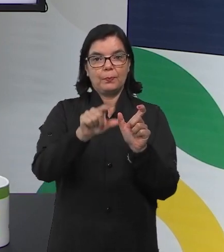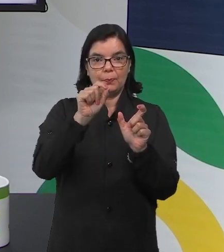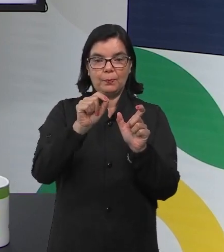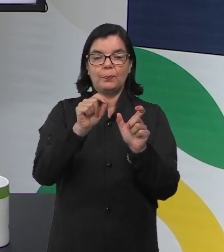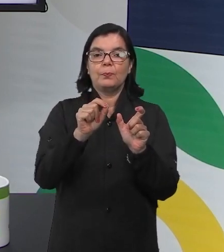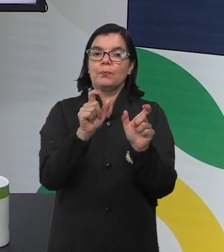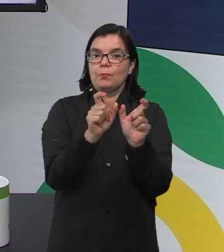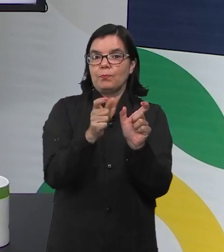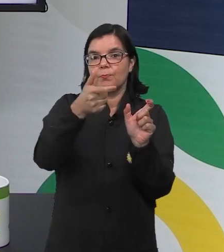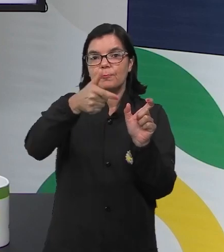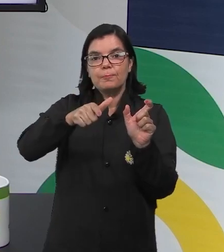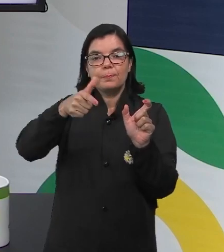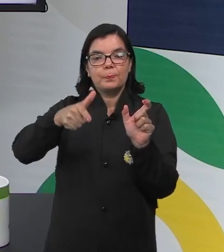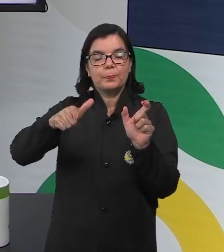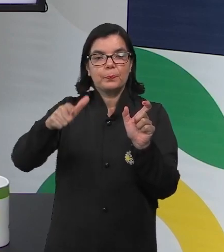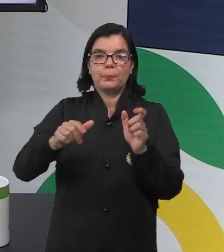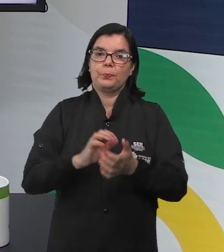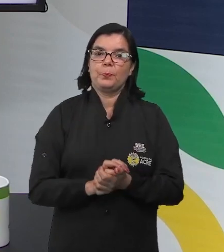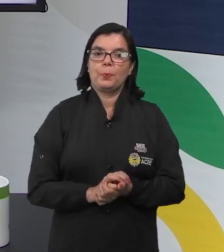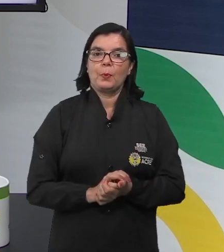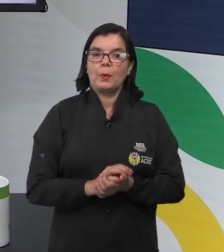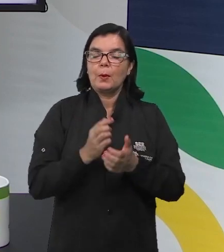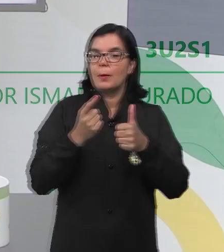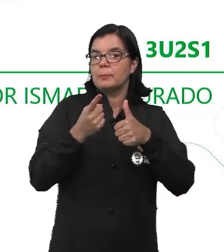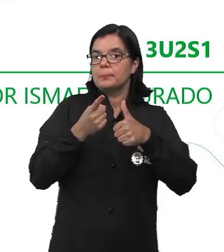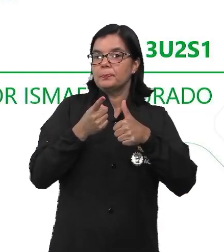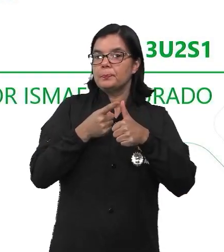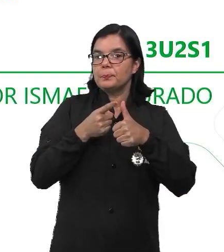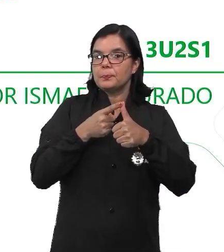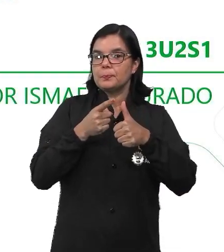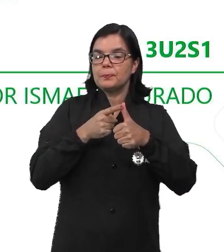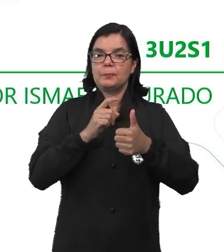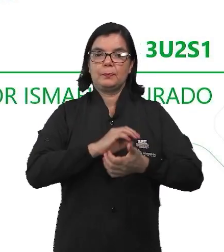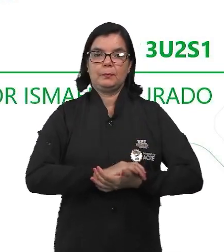moda. Vamos começar.